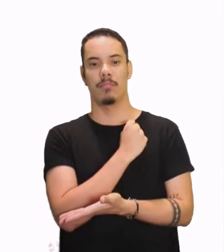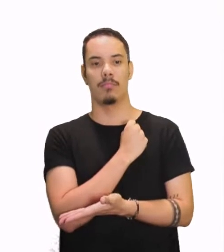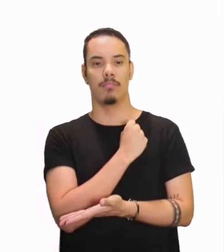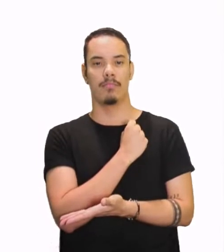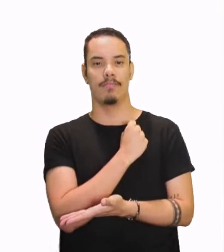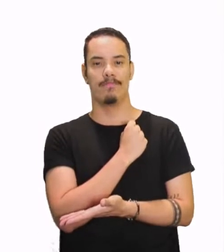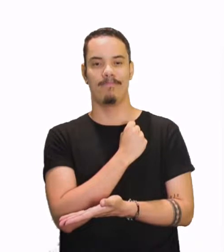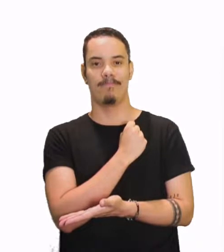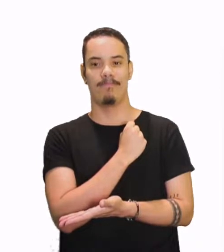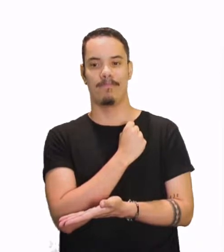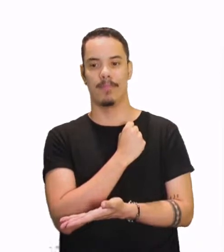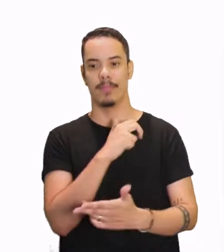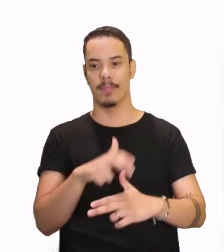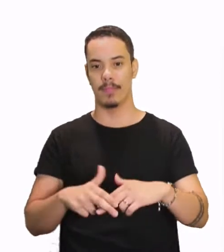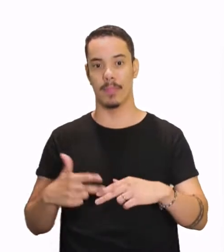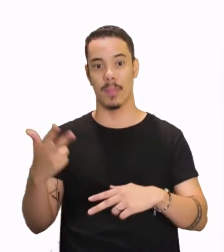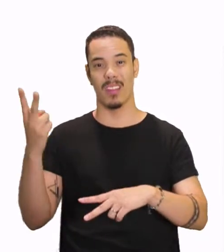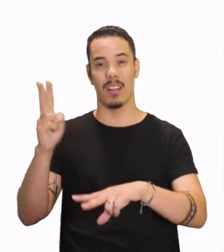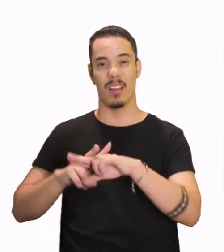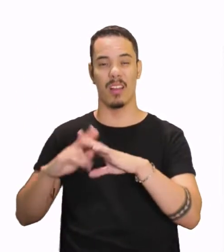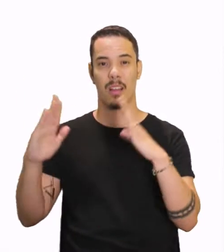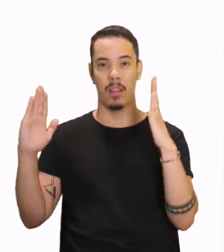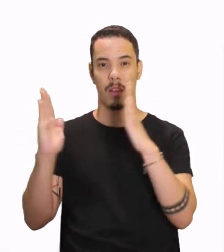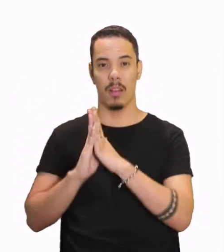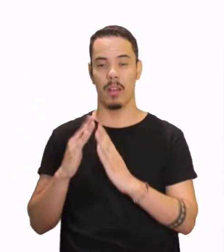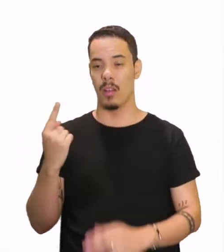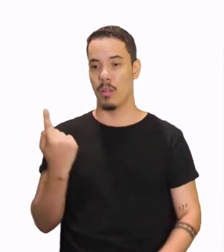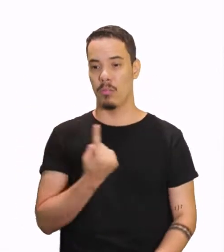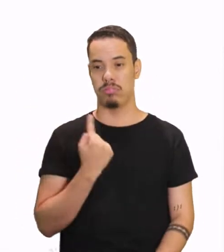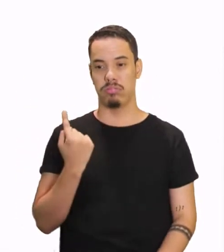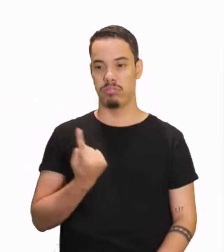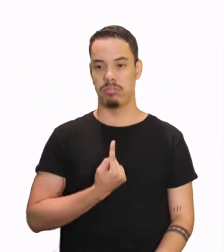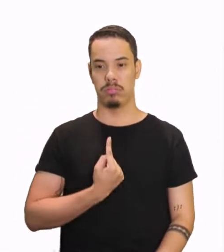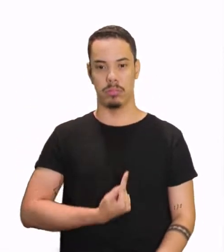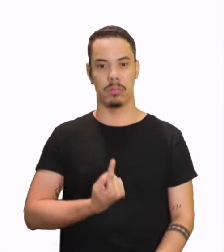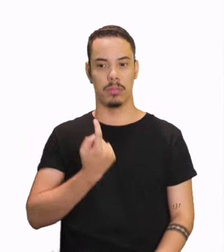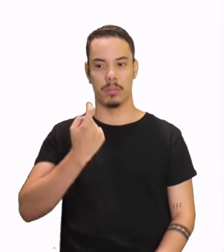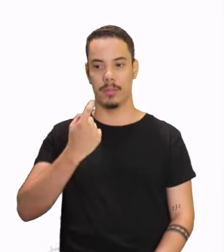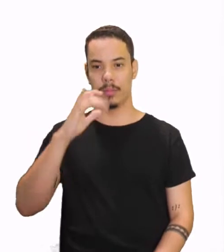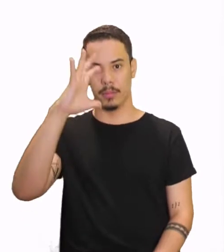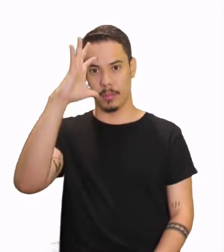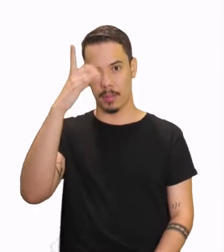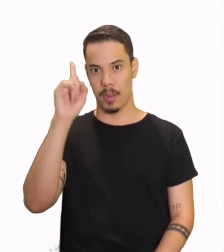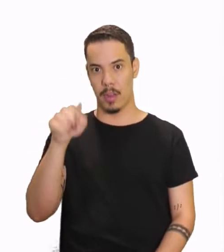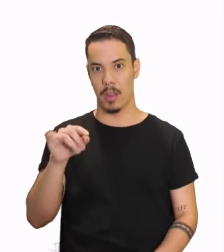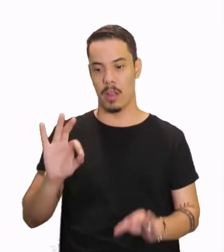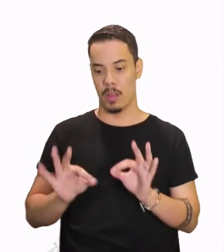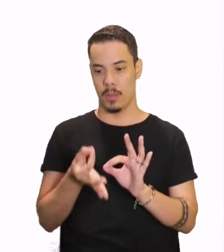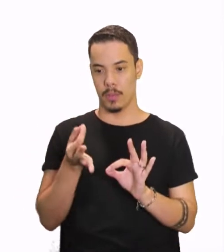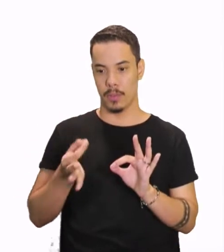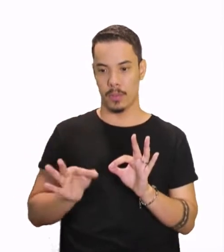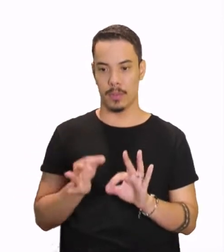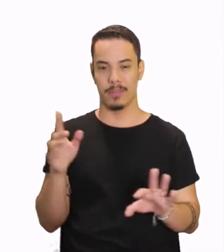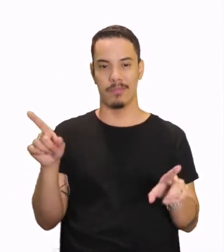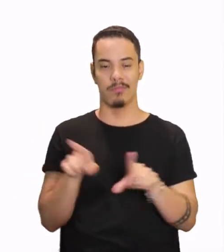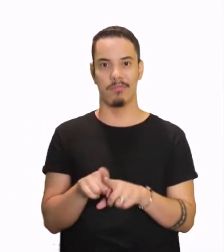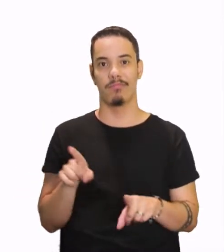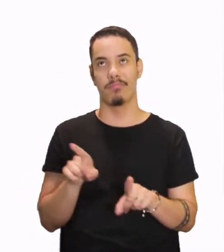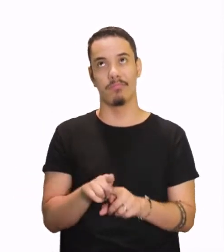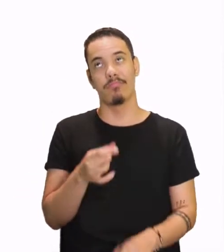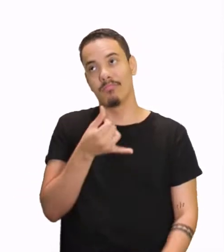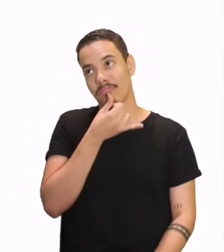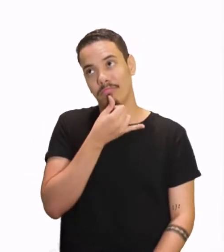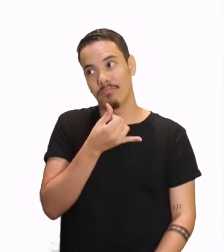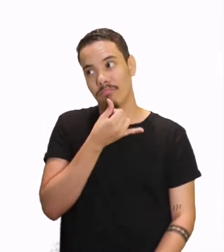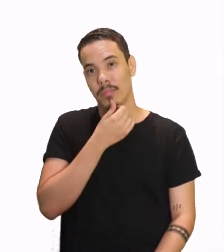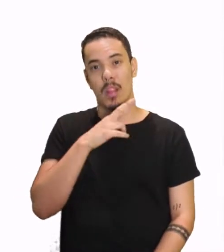caiu. Trancada em casa, sua única ocupação é costurar e lamentar o que lhe